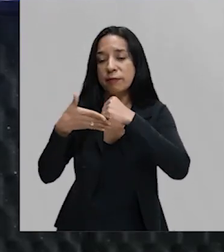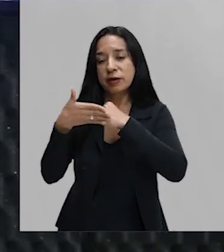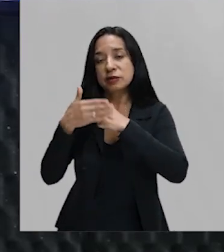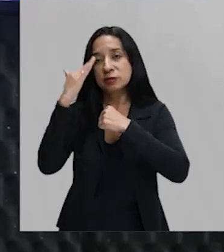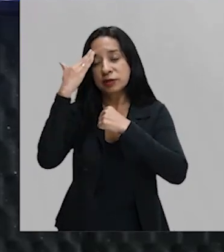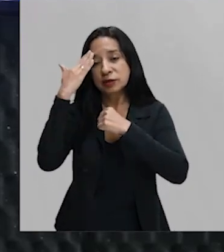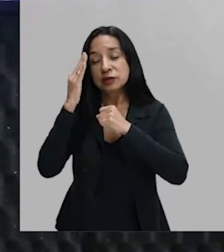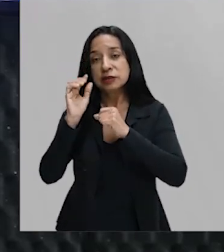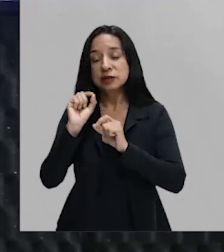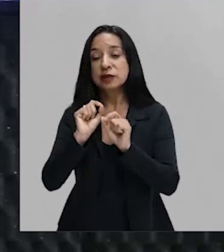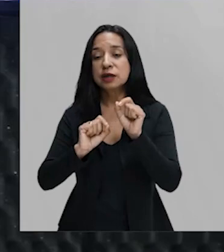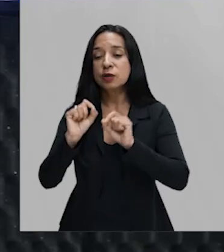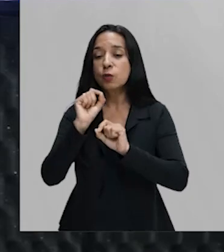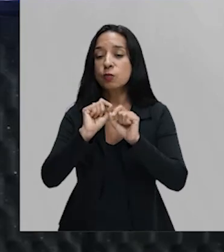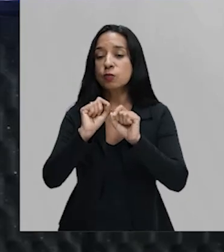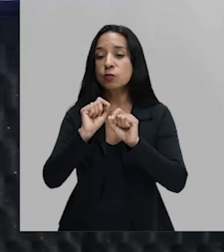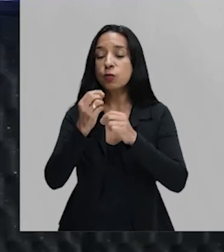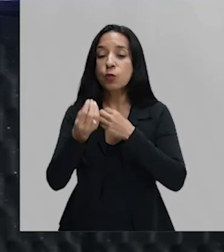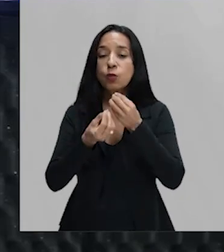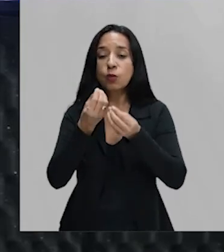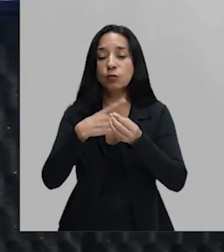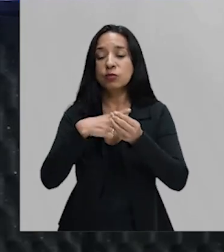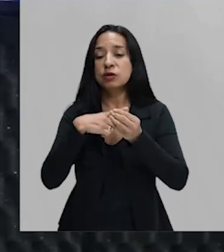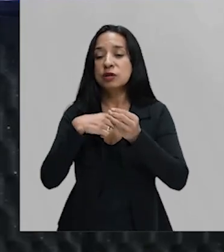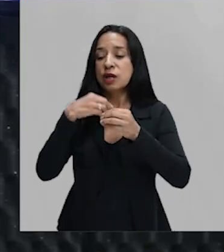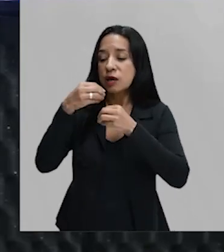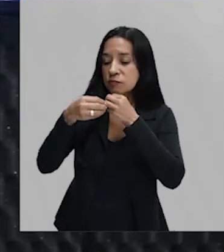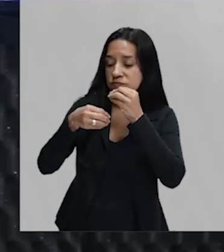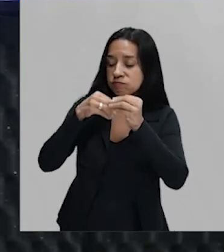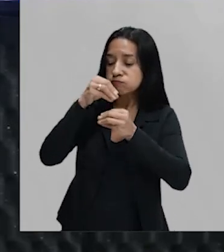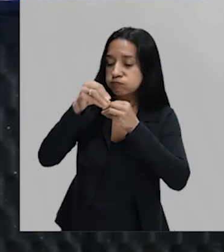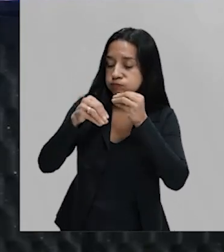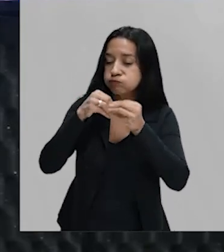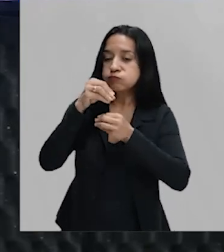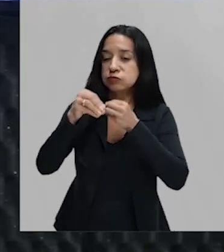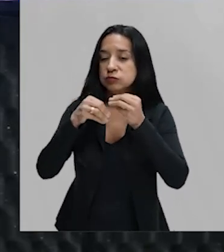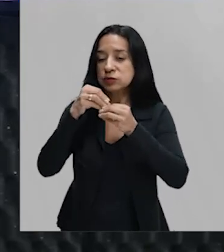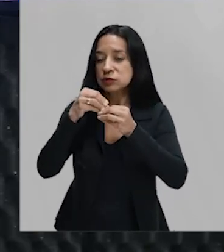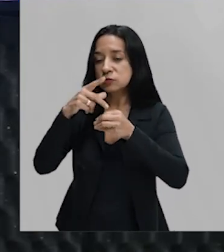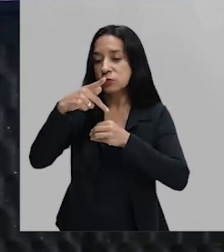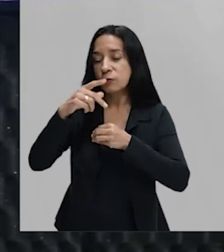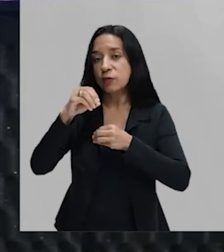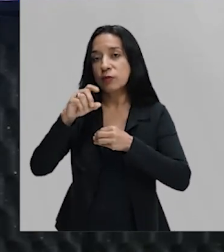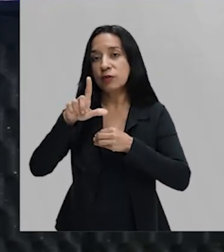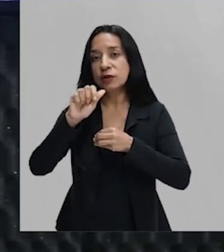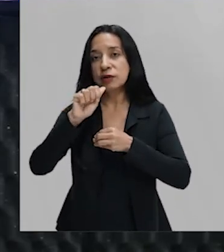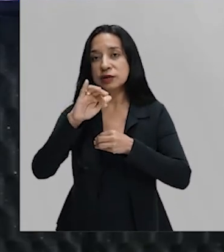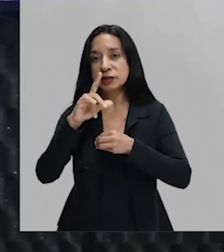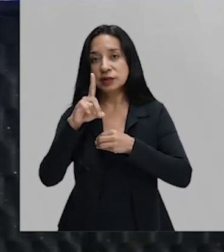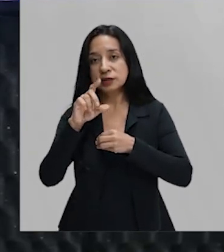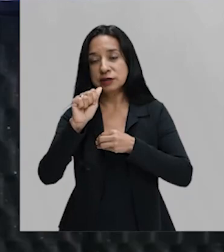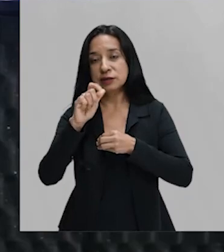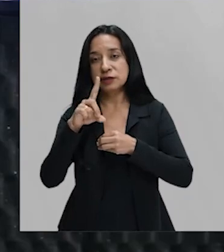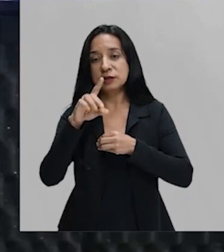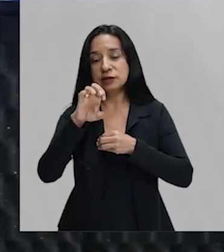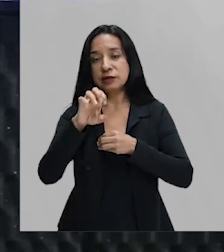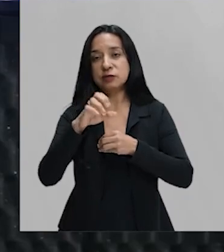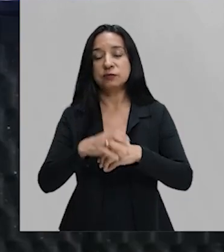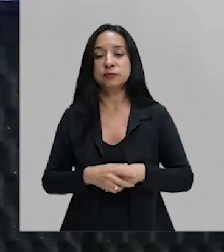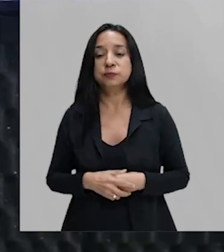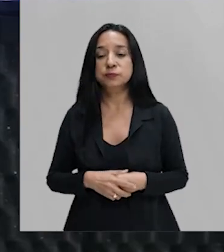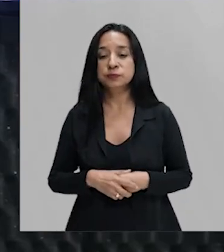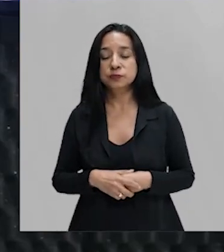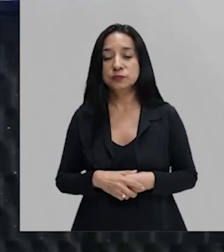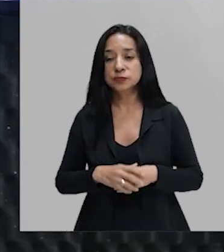por exemplo, como que ocorre essa formação dessa polaridade, né, da membrana plasmática. O fato de a